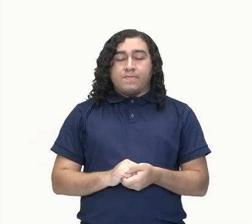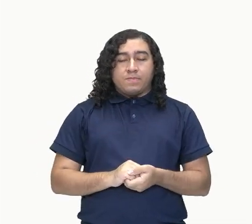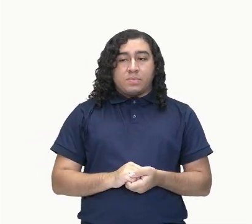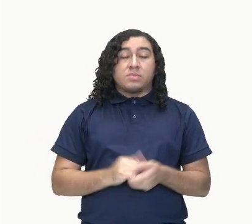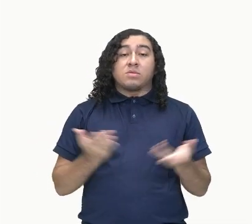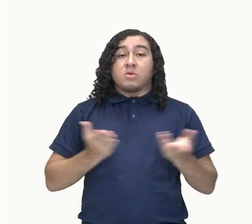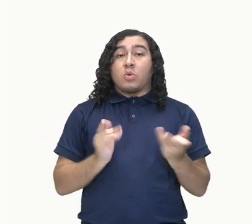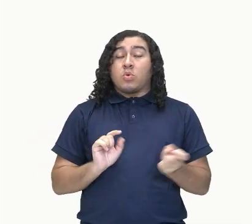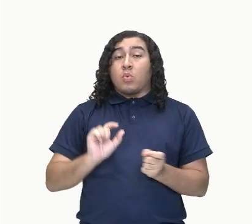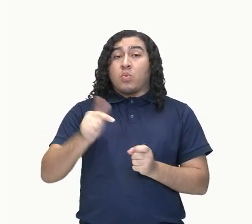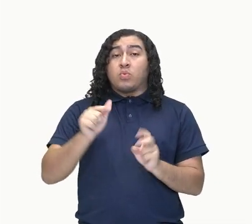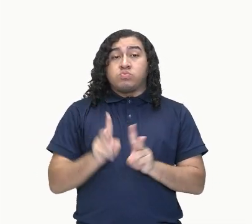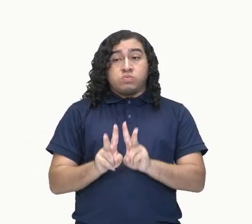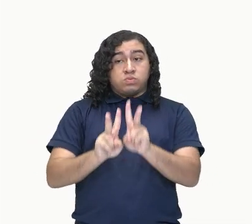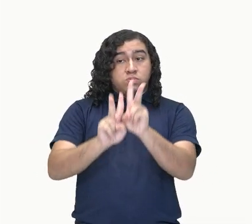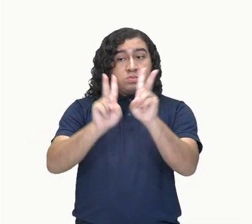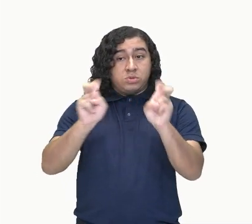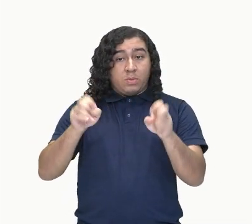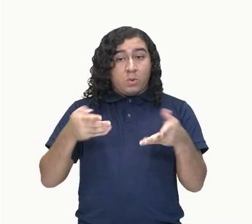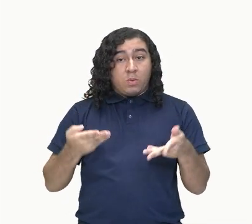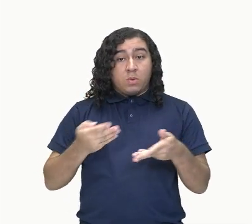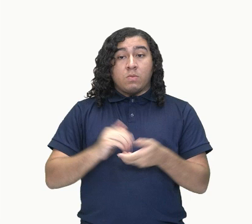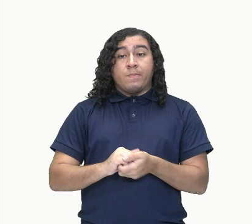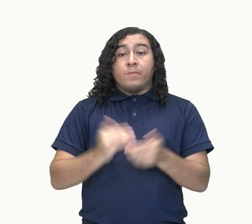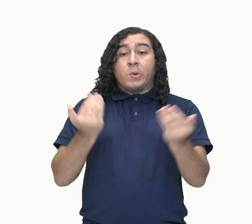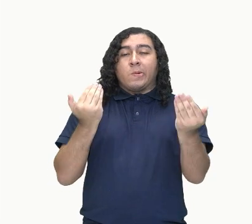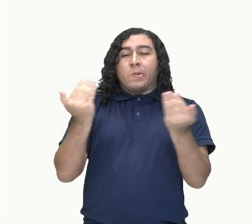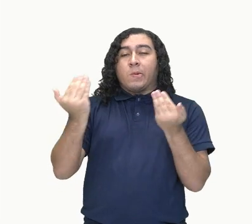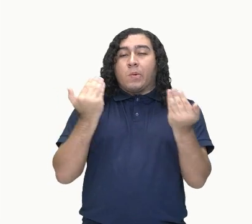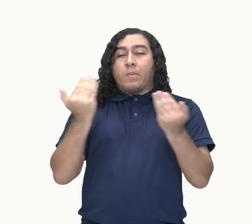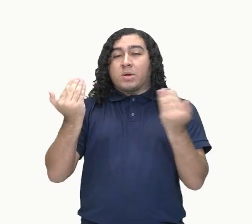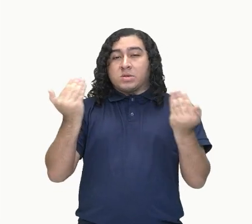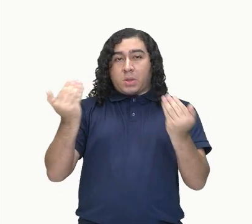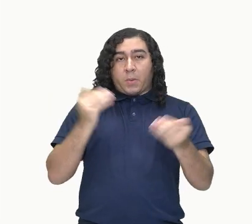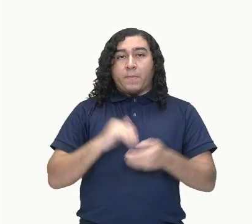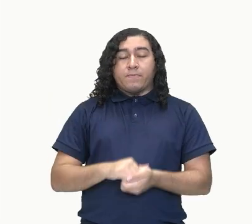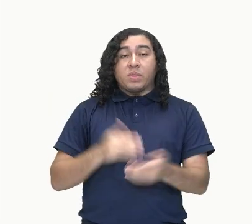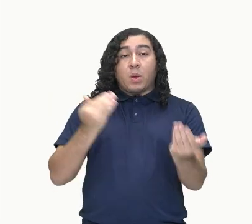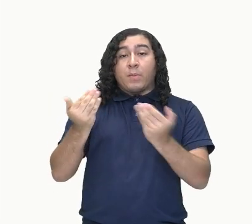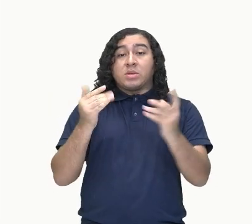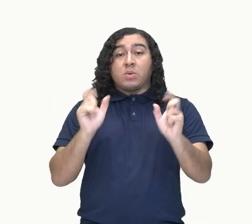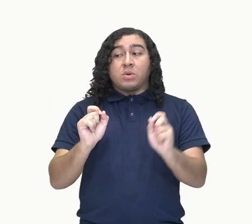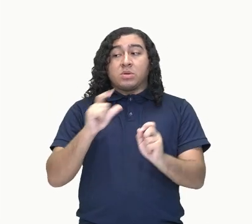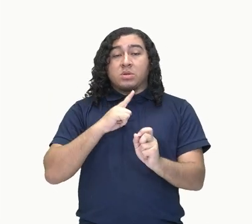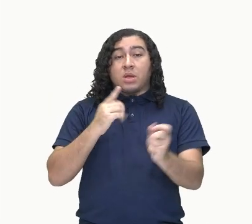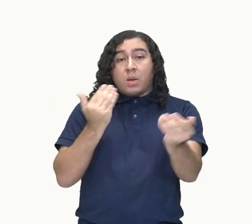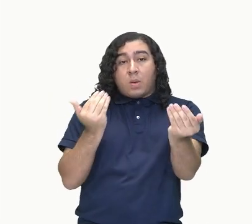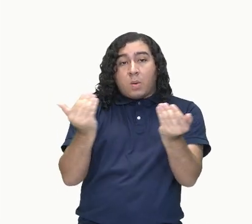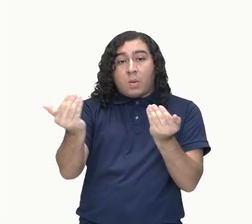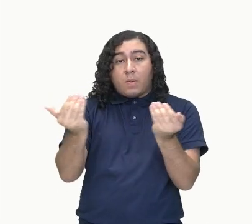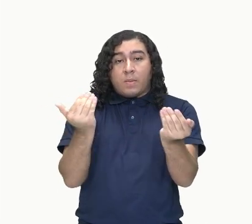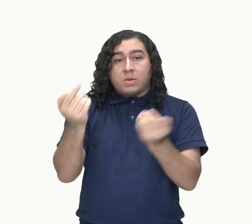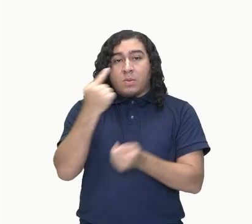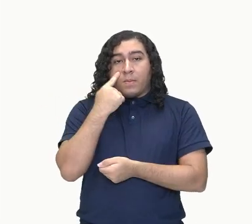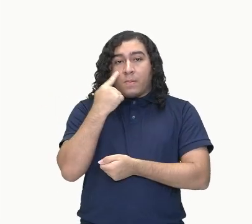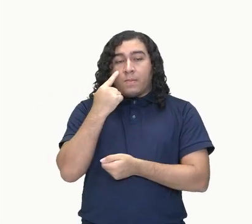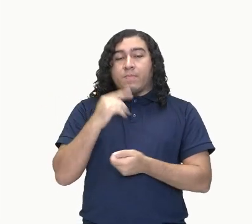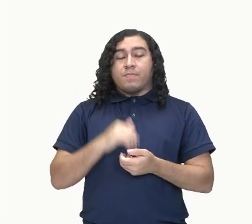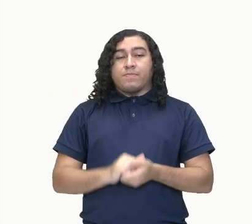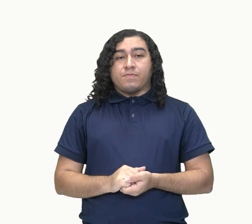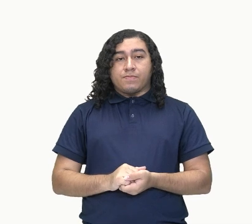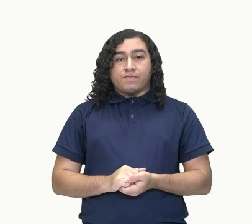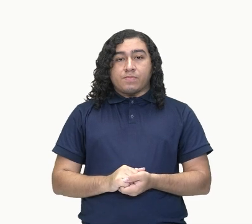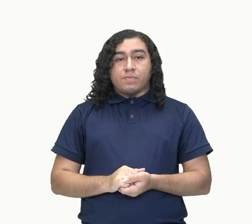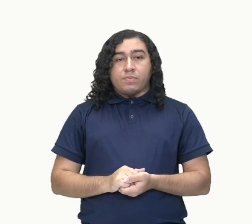no assunto que é comparativo, a forma comparativa, comparative form. Olha só, a